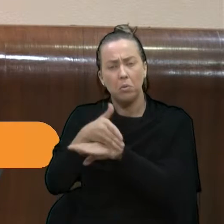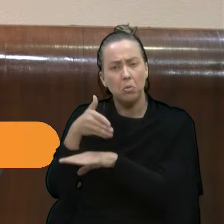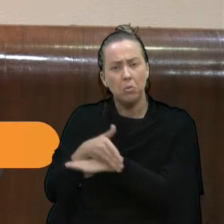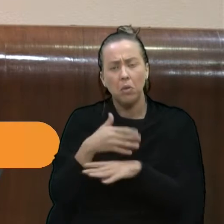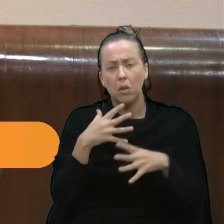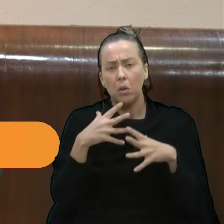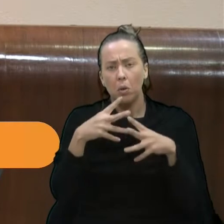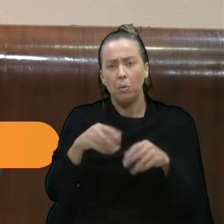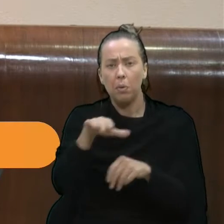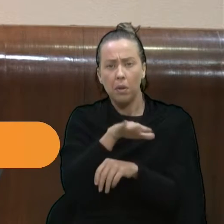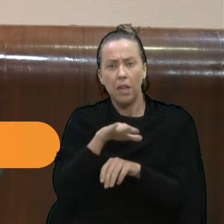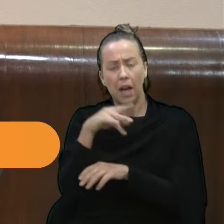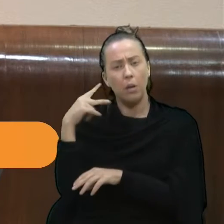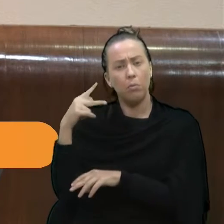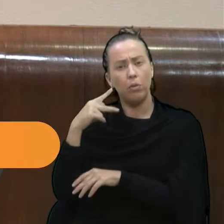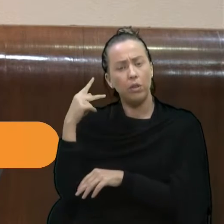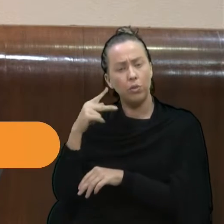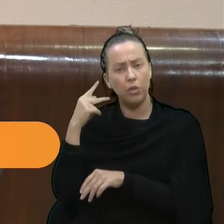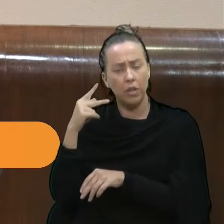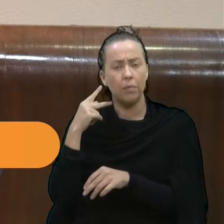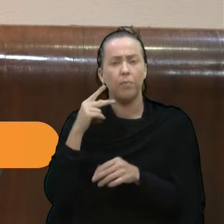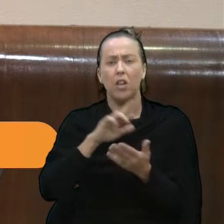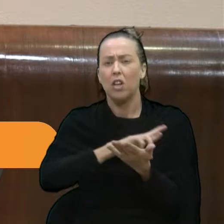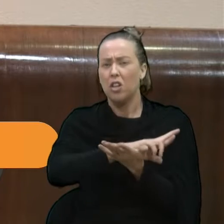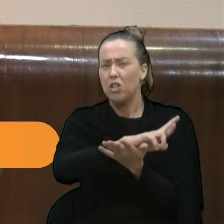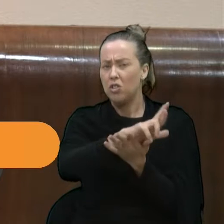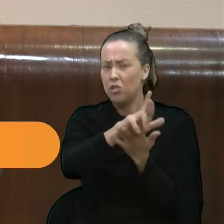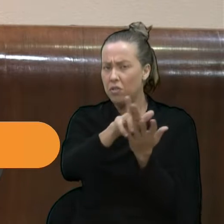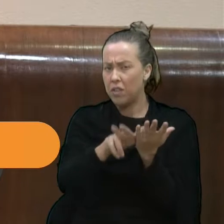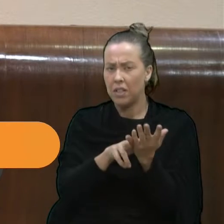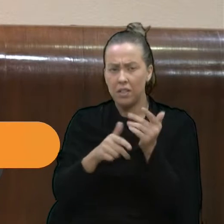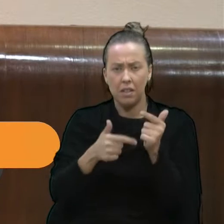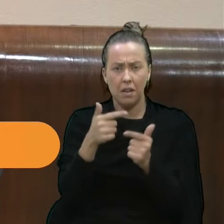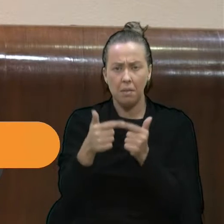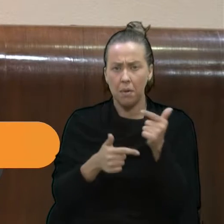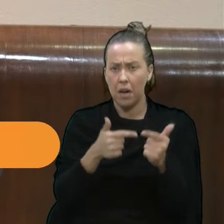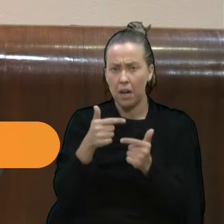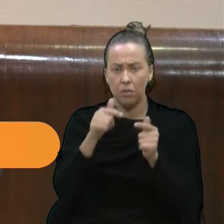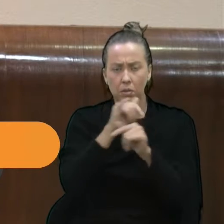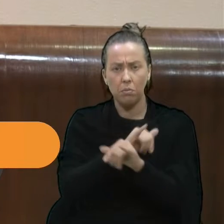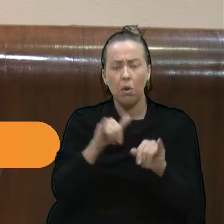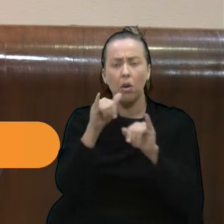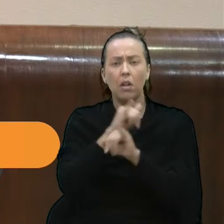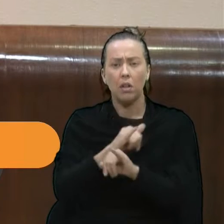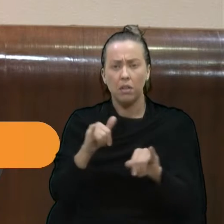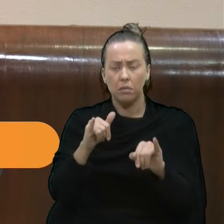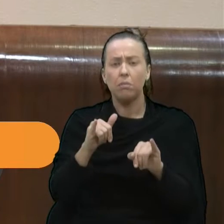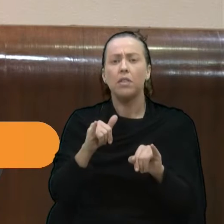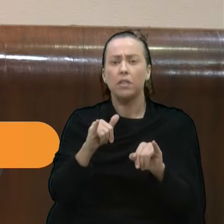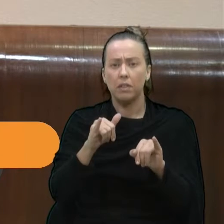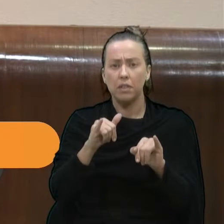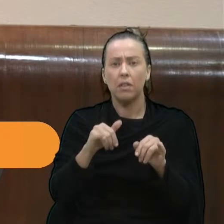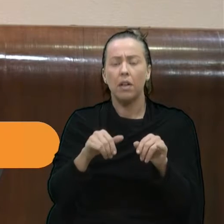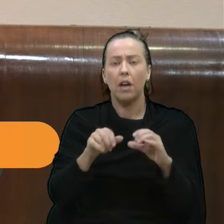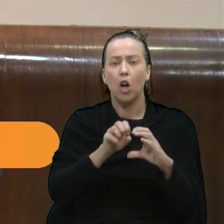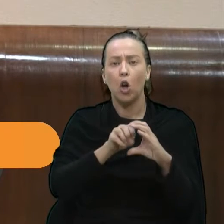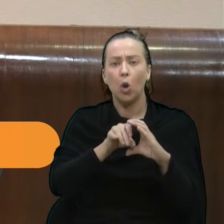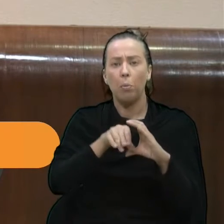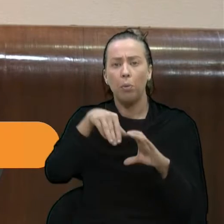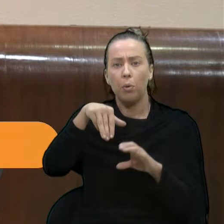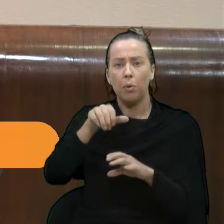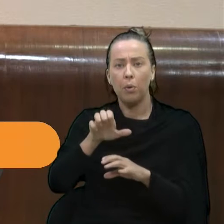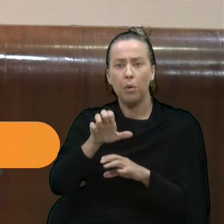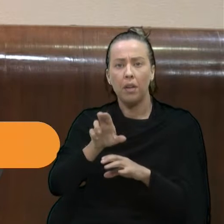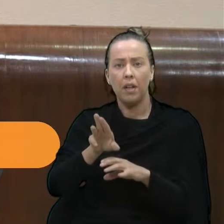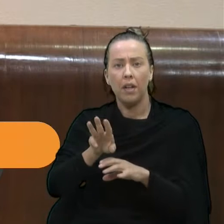comentarista político de diferentes trabalhos e programas no canal fechado Globo News. Durante